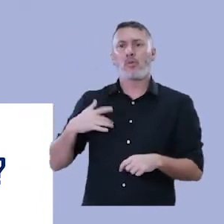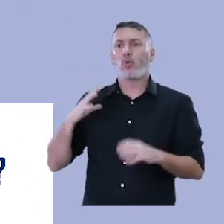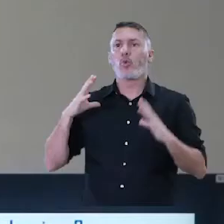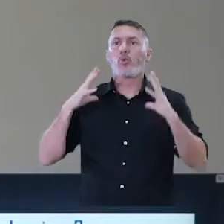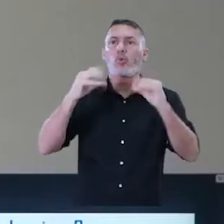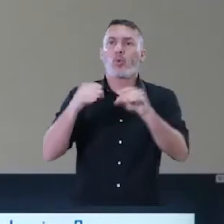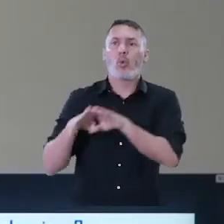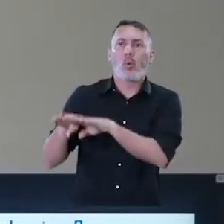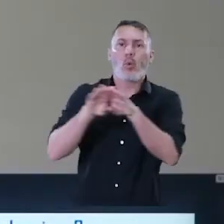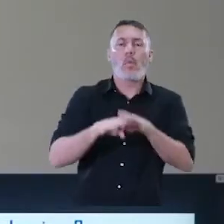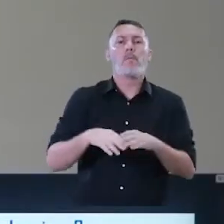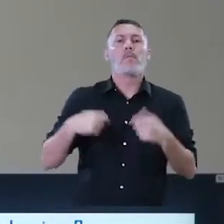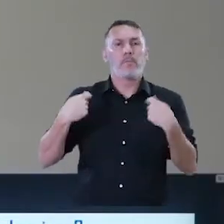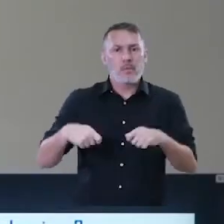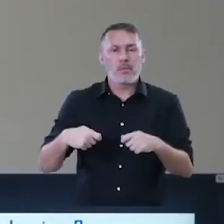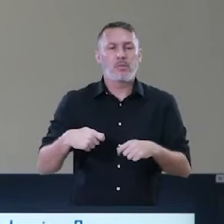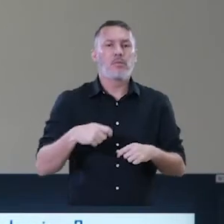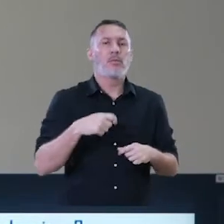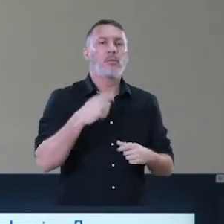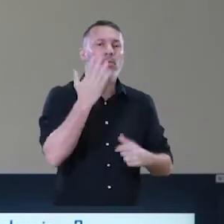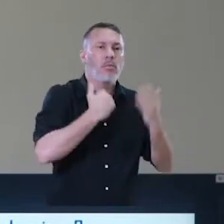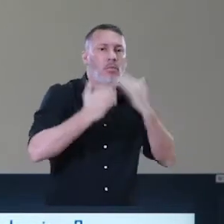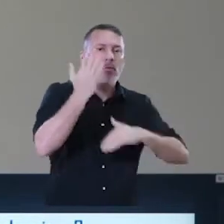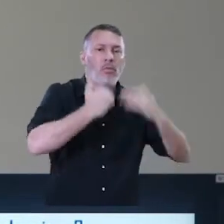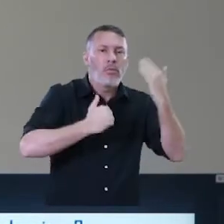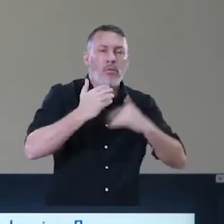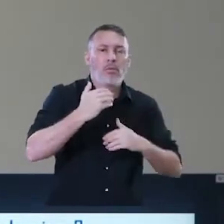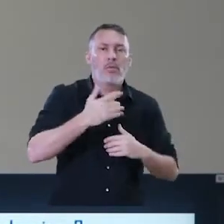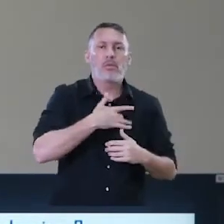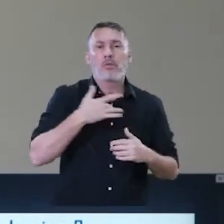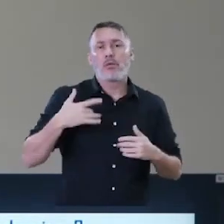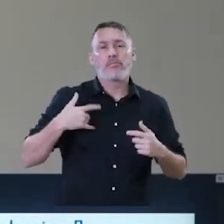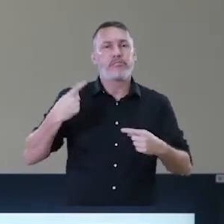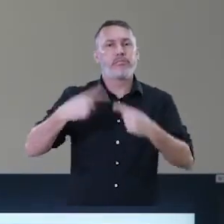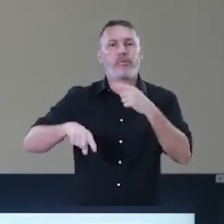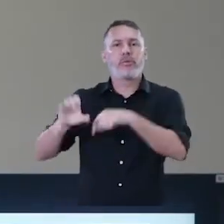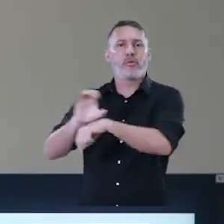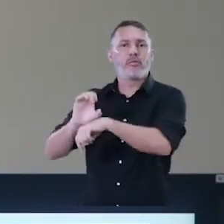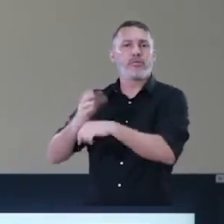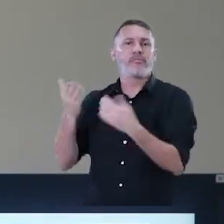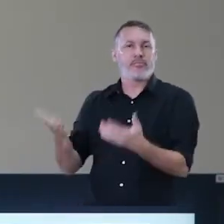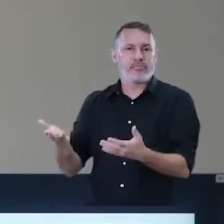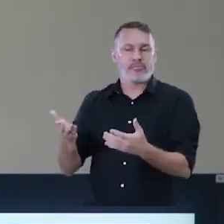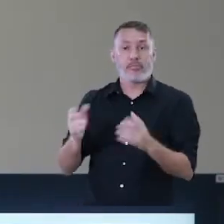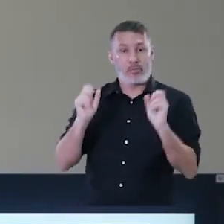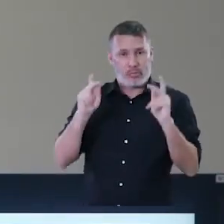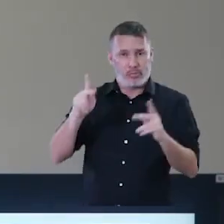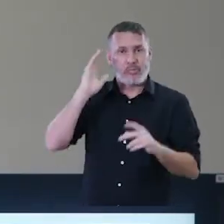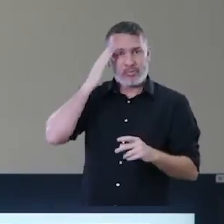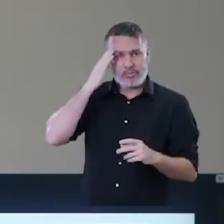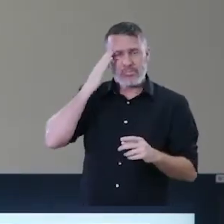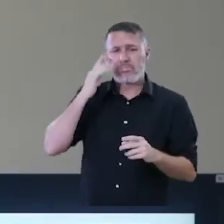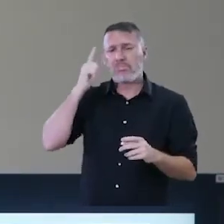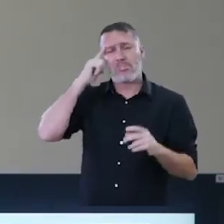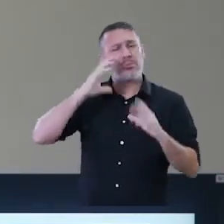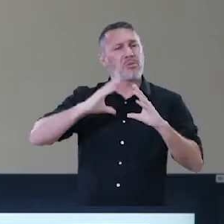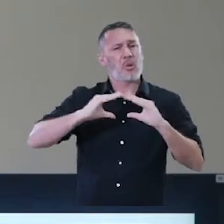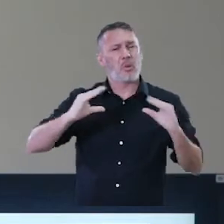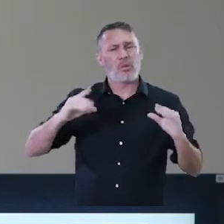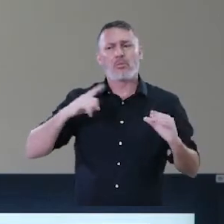na teoria. Olha a minha outra tese, olha o meu outro posicionamento. Perfeito, queridos? Então, nós temos